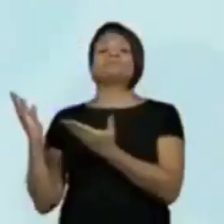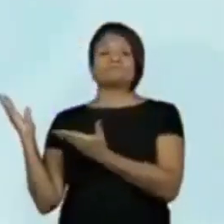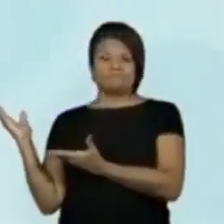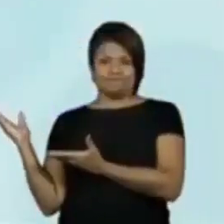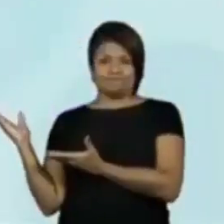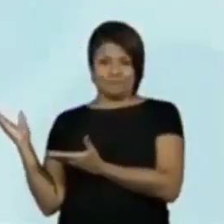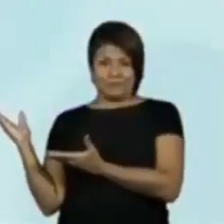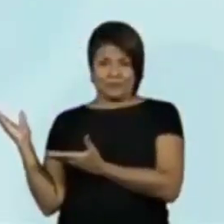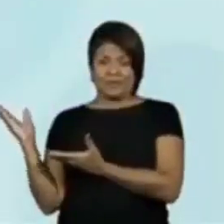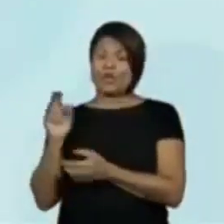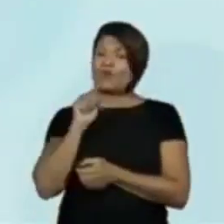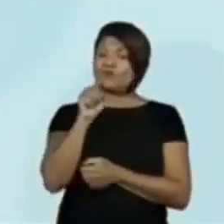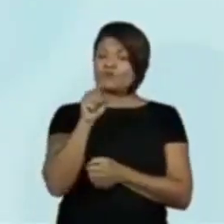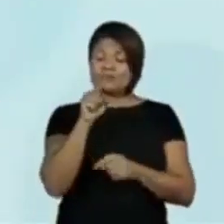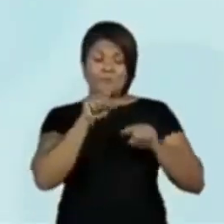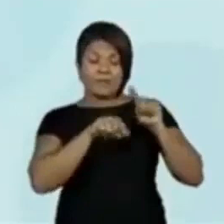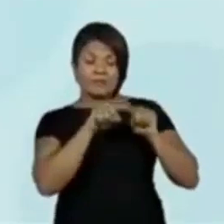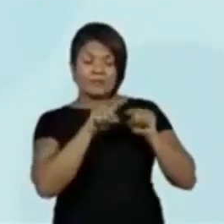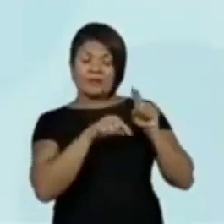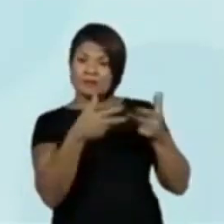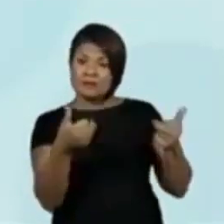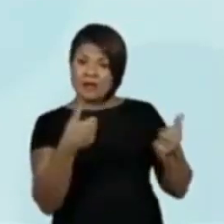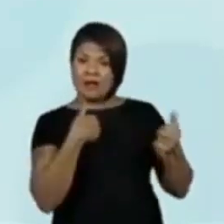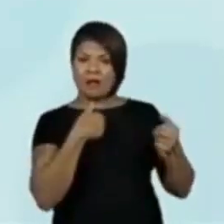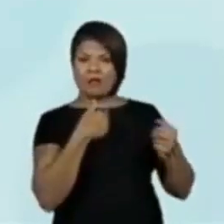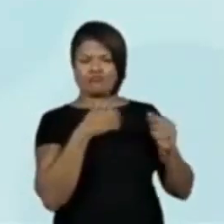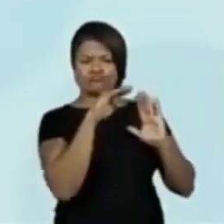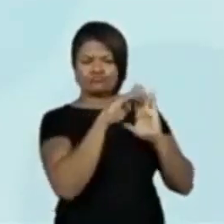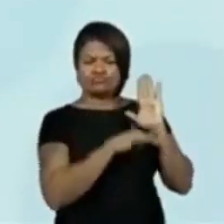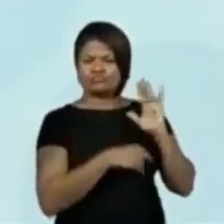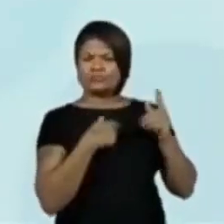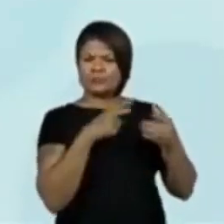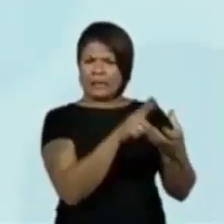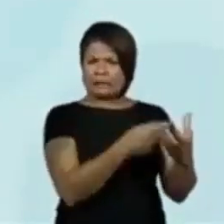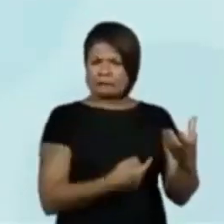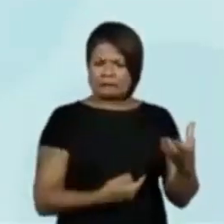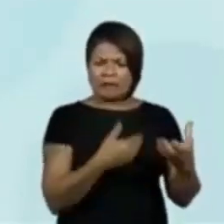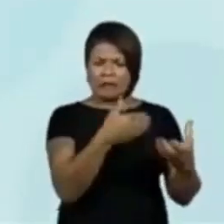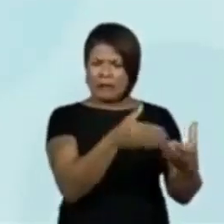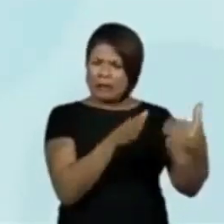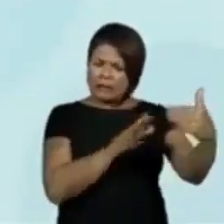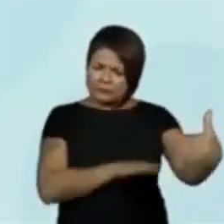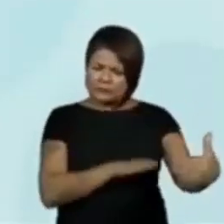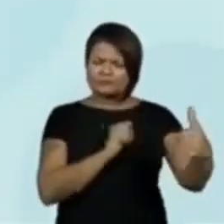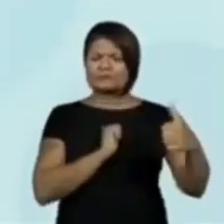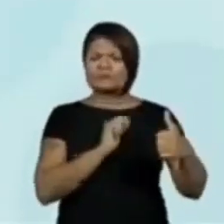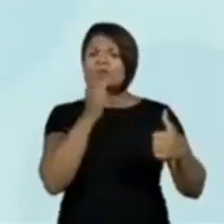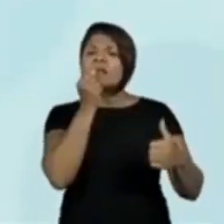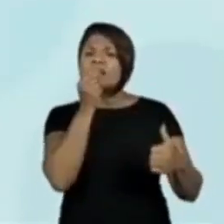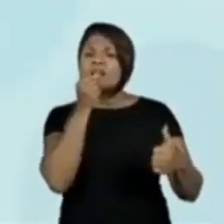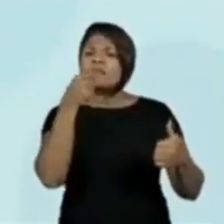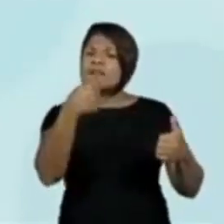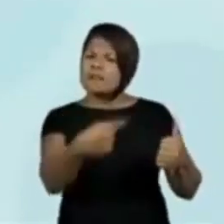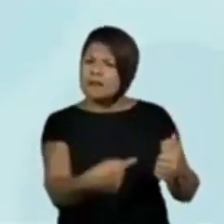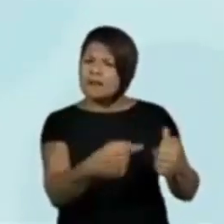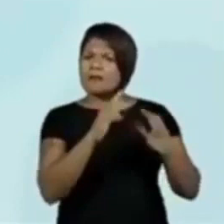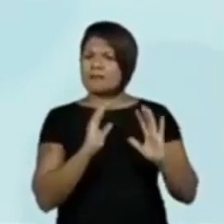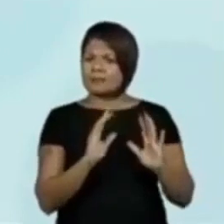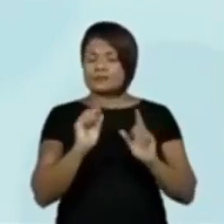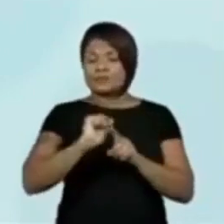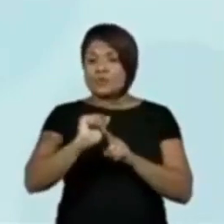peguem aí o material de vocês, né? Separa aquele caderno, lápis,